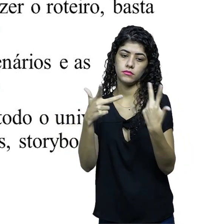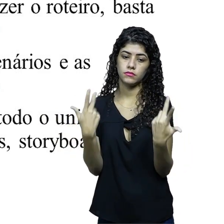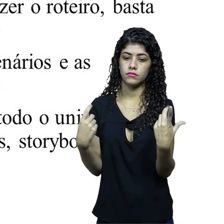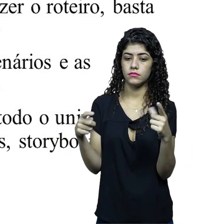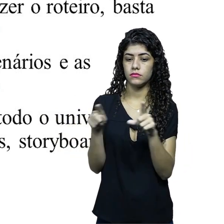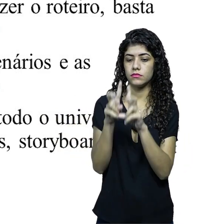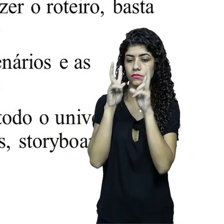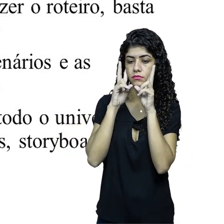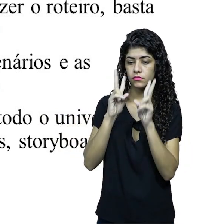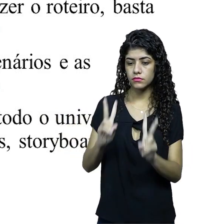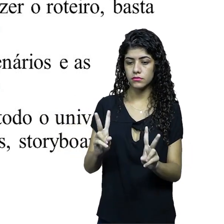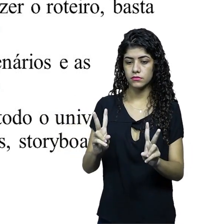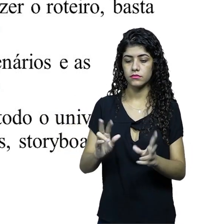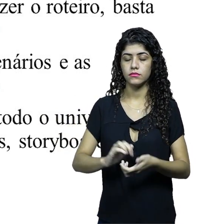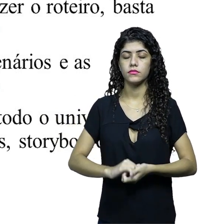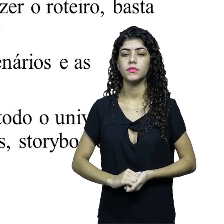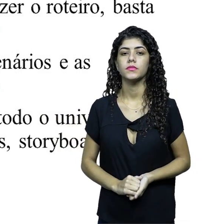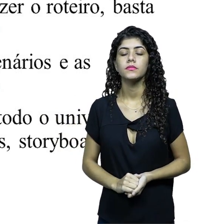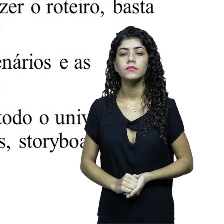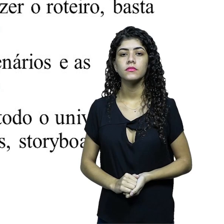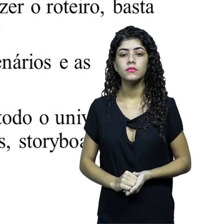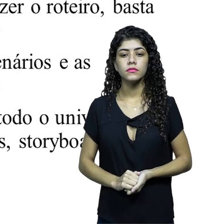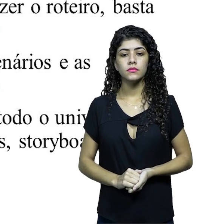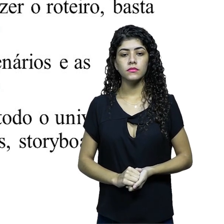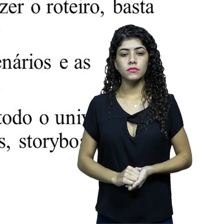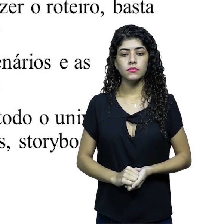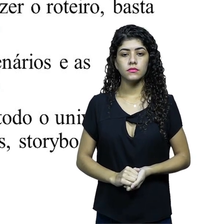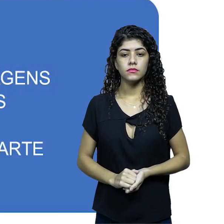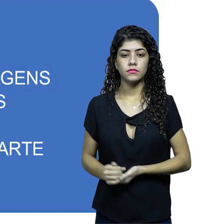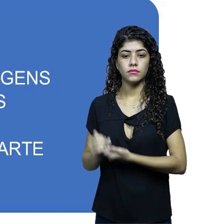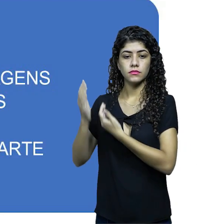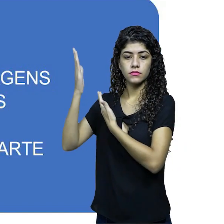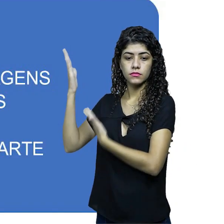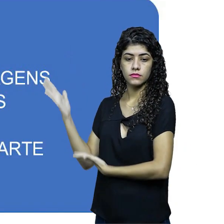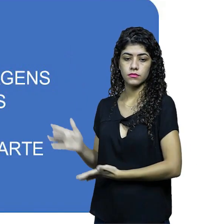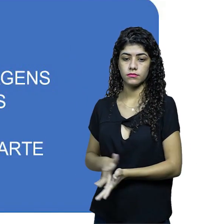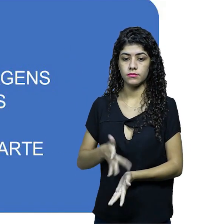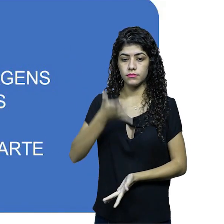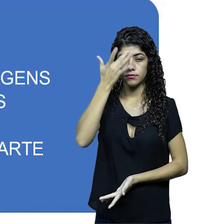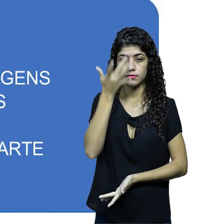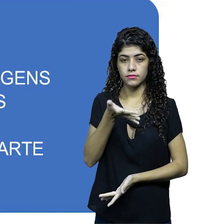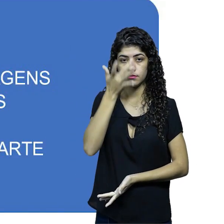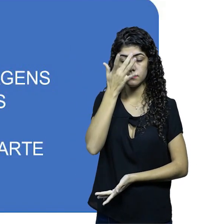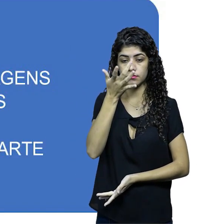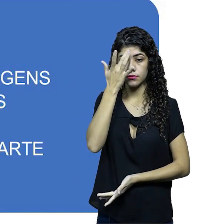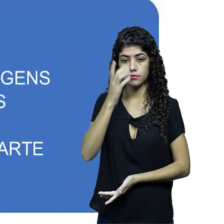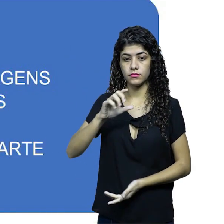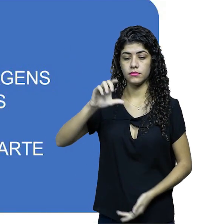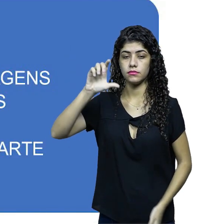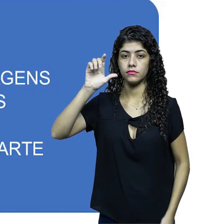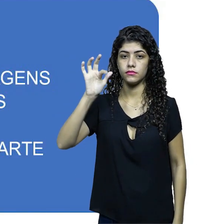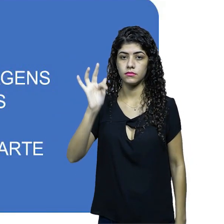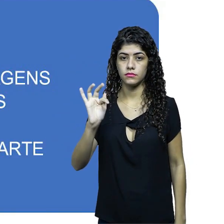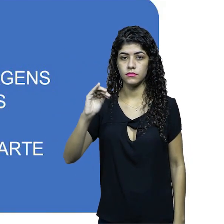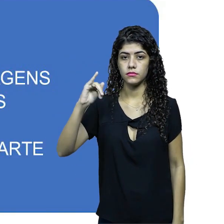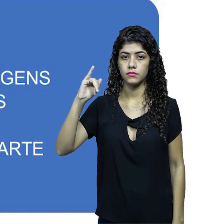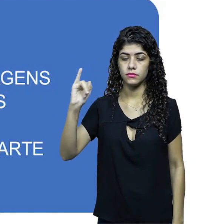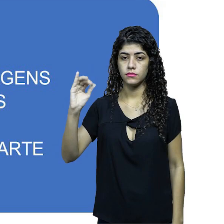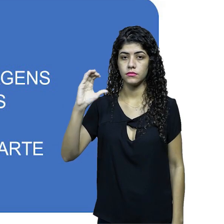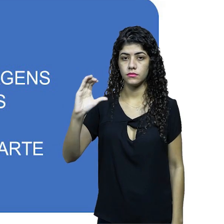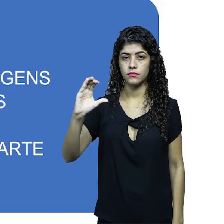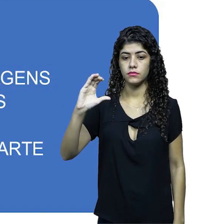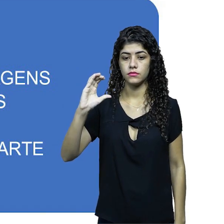storyboard, concepção visual e arte conceitual. Para memorizar. Ficção, você